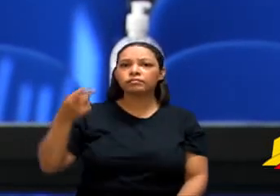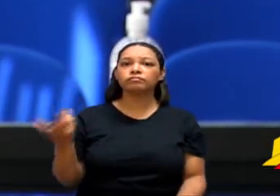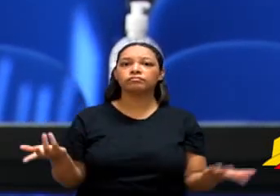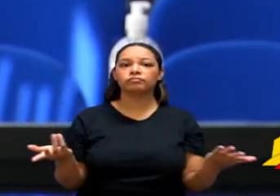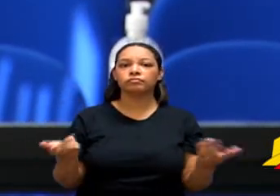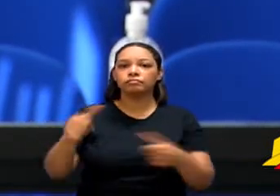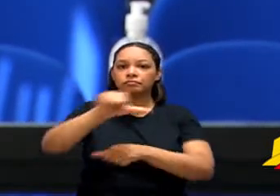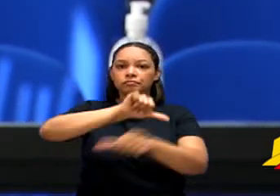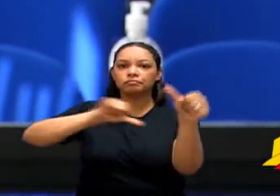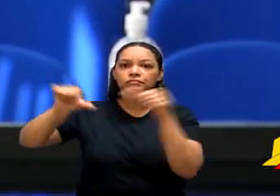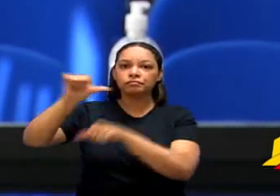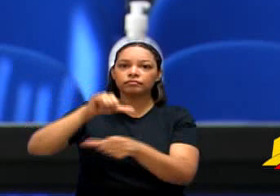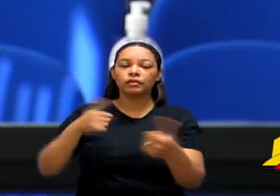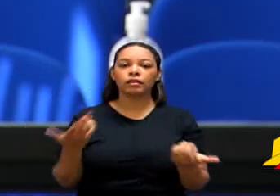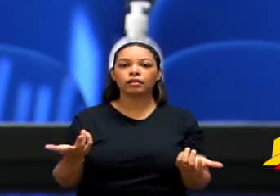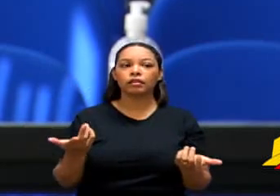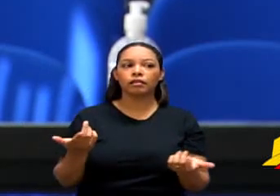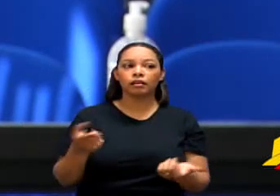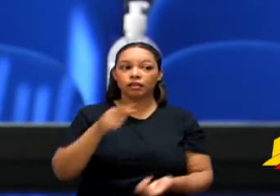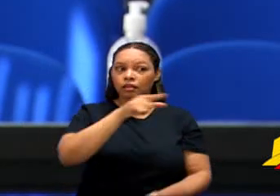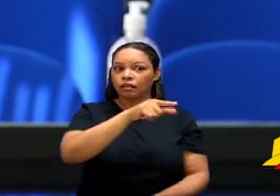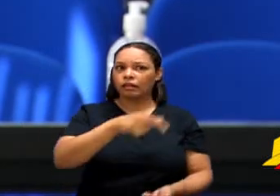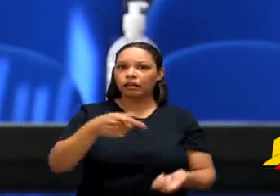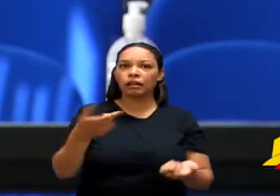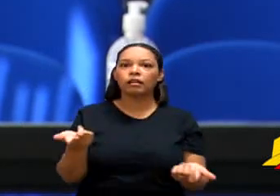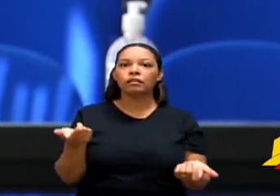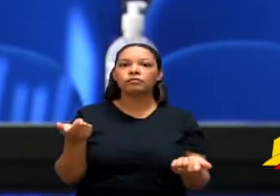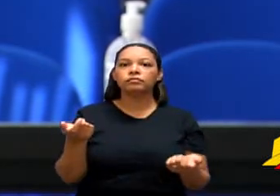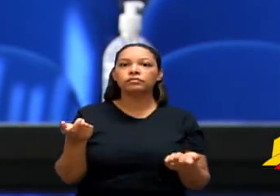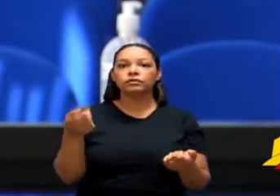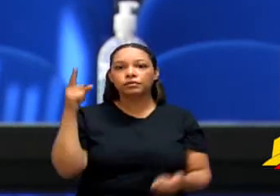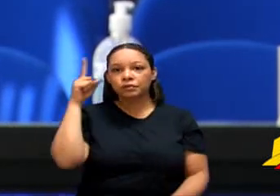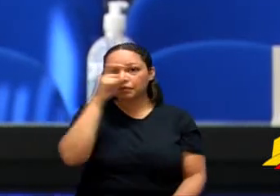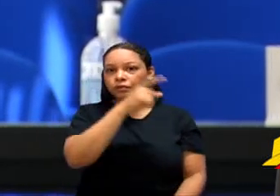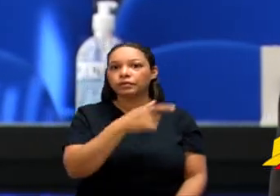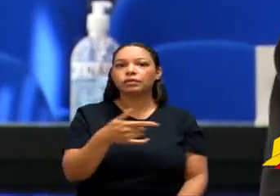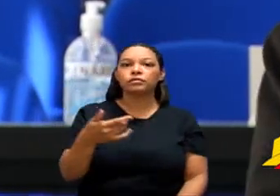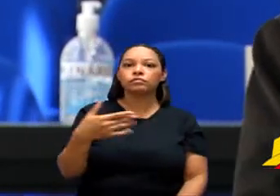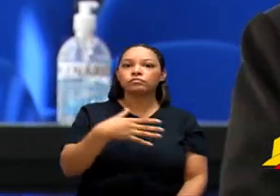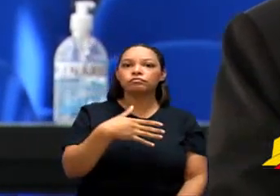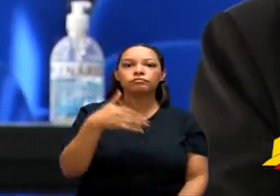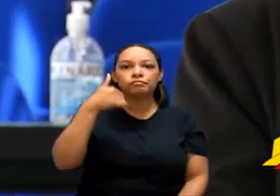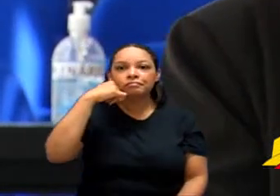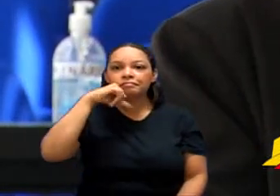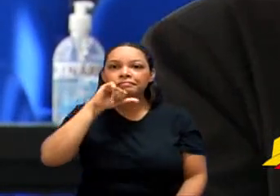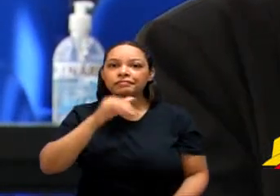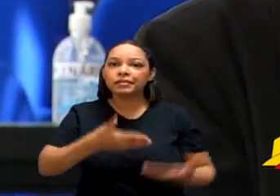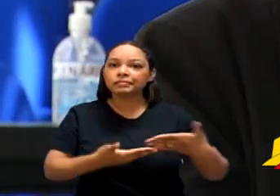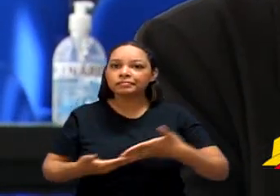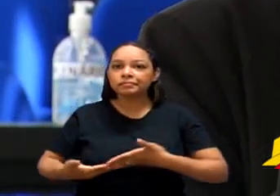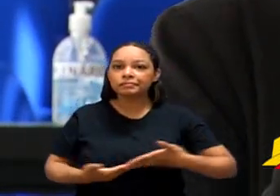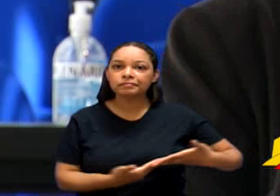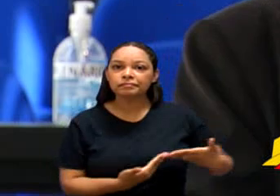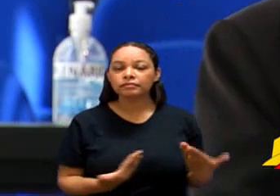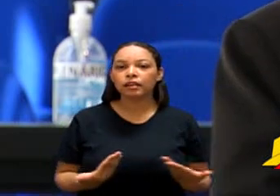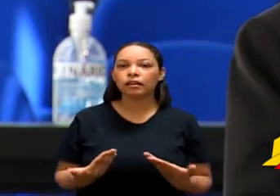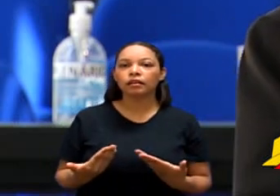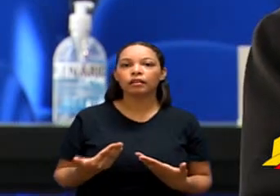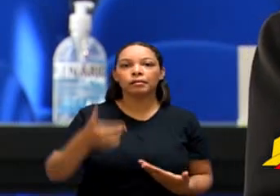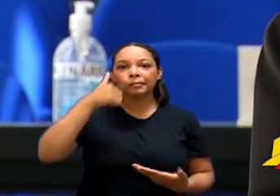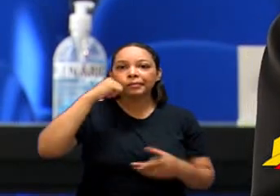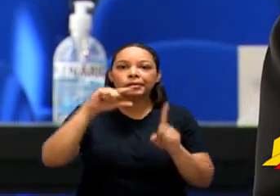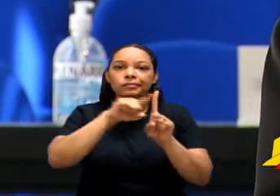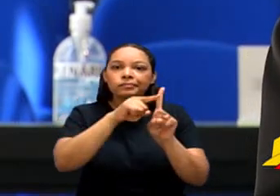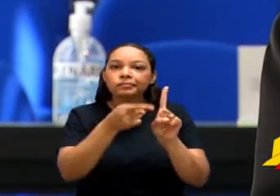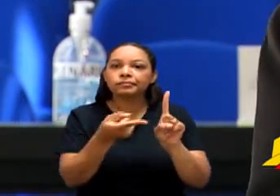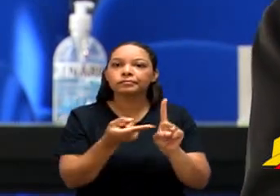está prejudicando senhoras, mães grávidas, mães com crianças. Tem que ter uma questão real